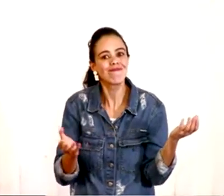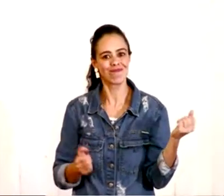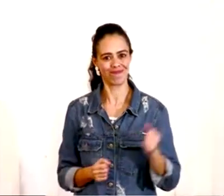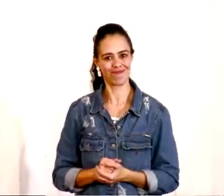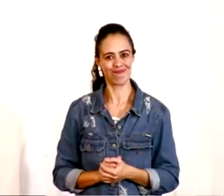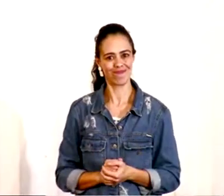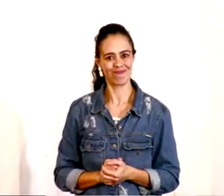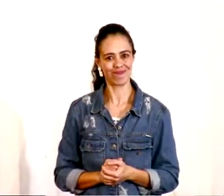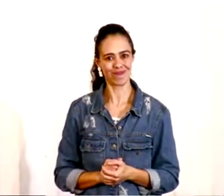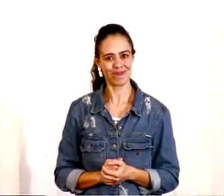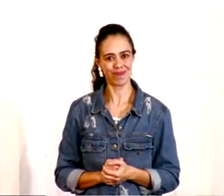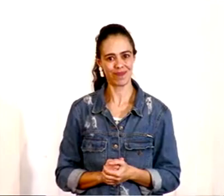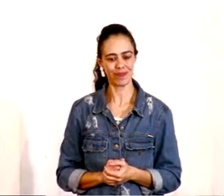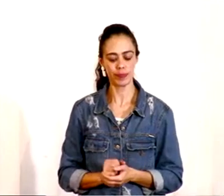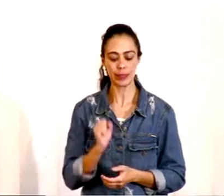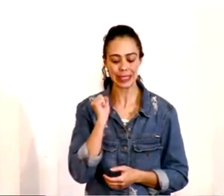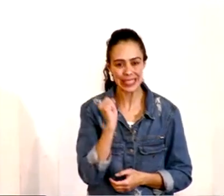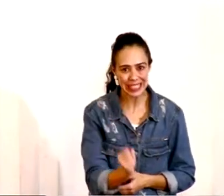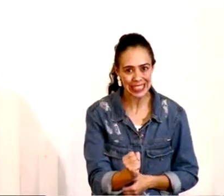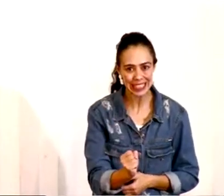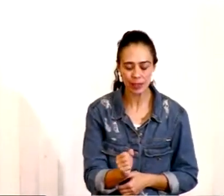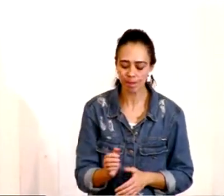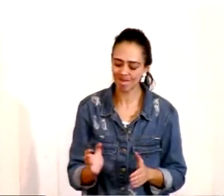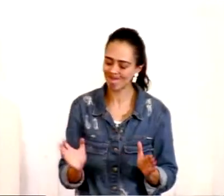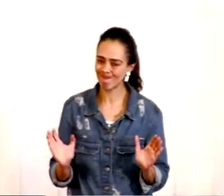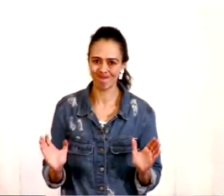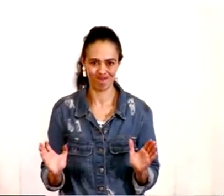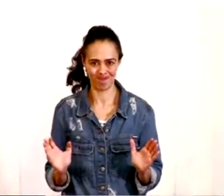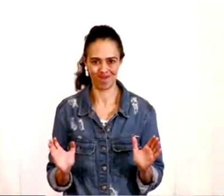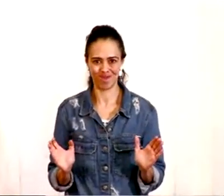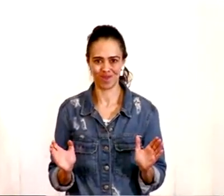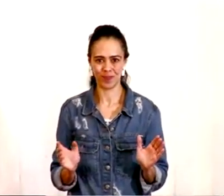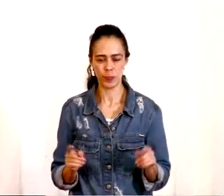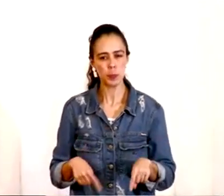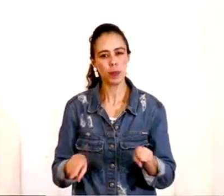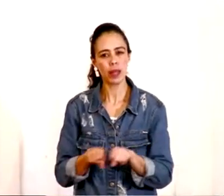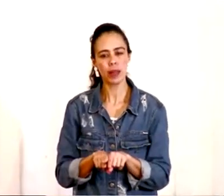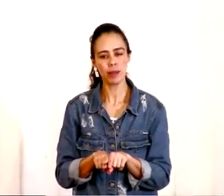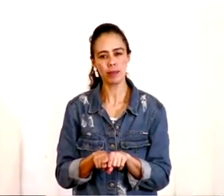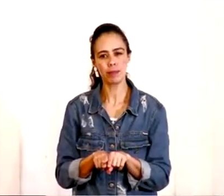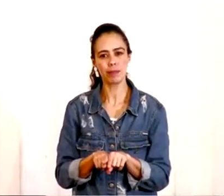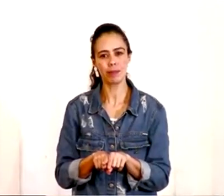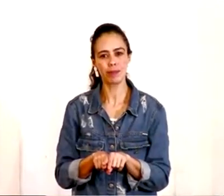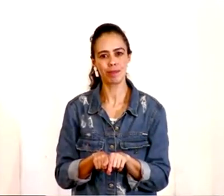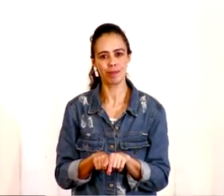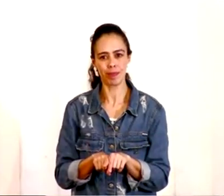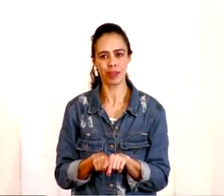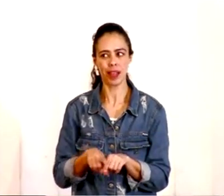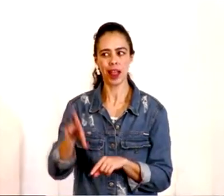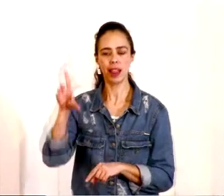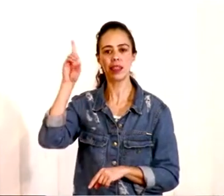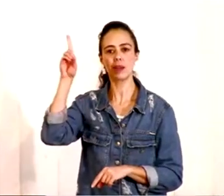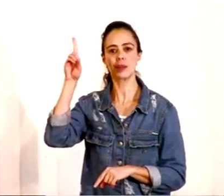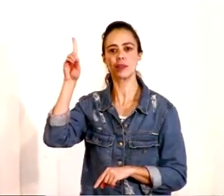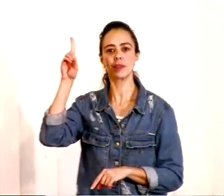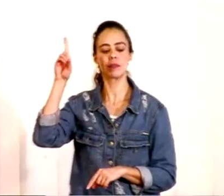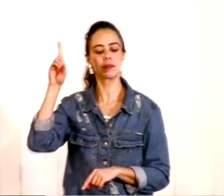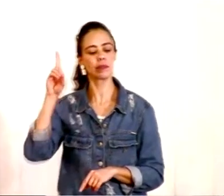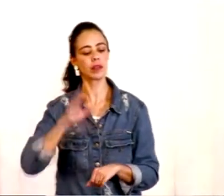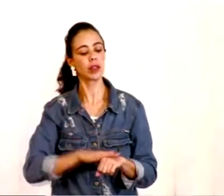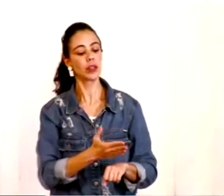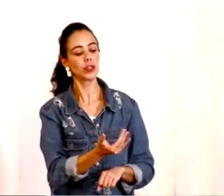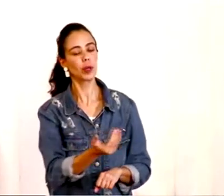em tribunal, Deus pergunta o que eles fizeram. assim Deus fará a